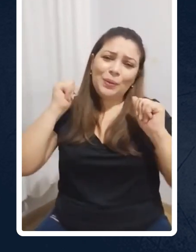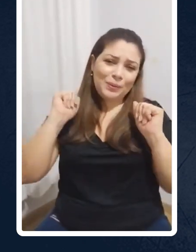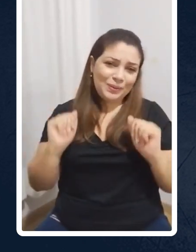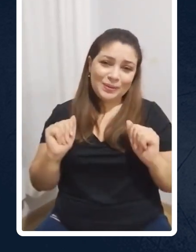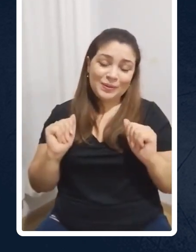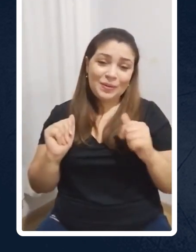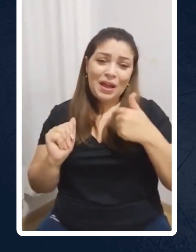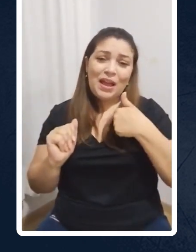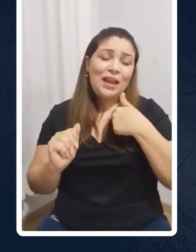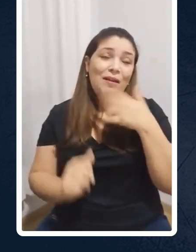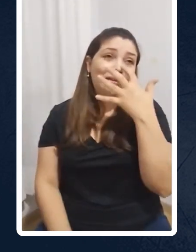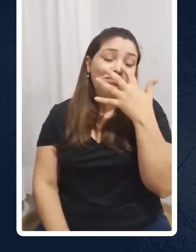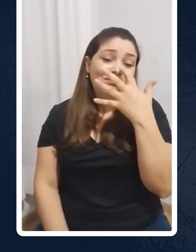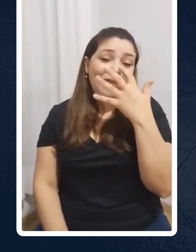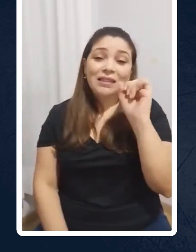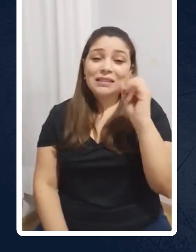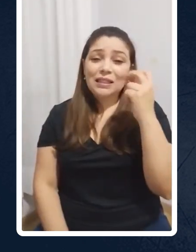tá ótimo.